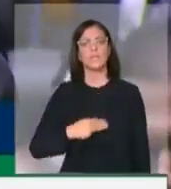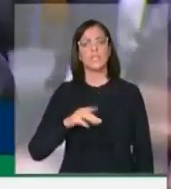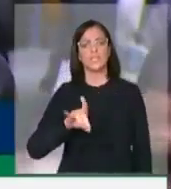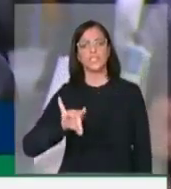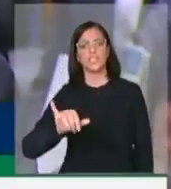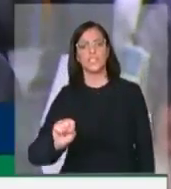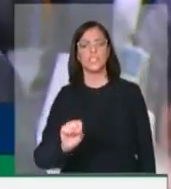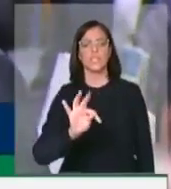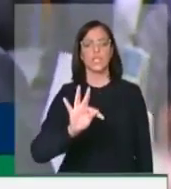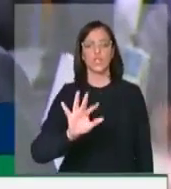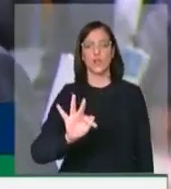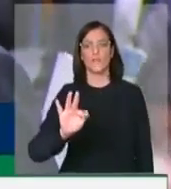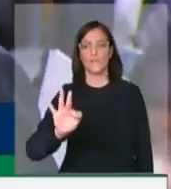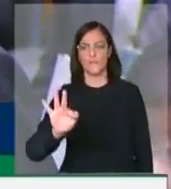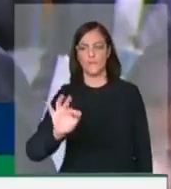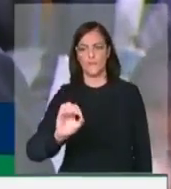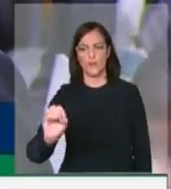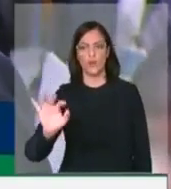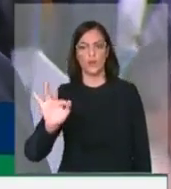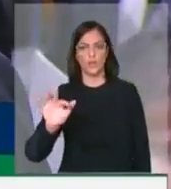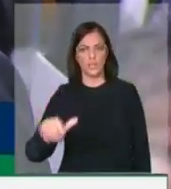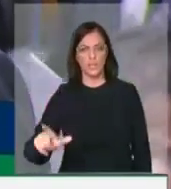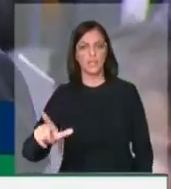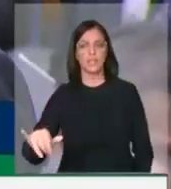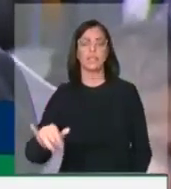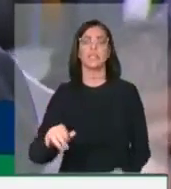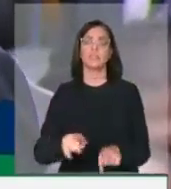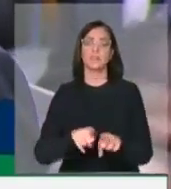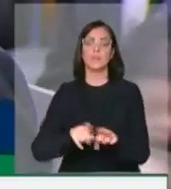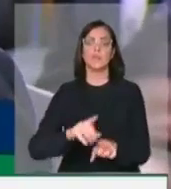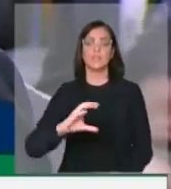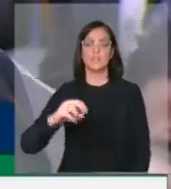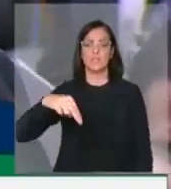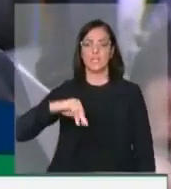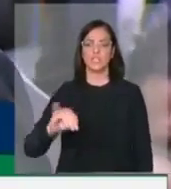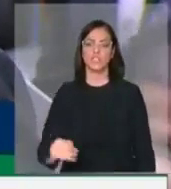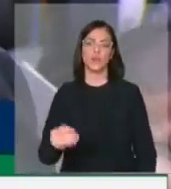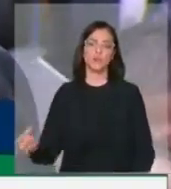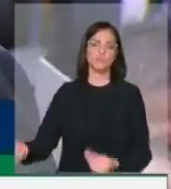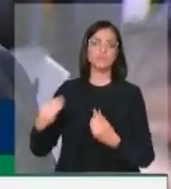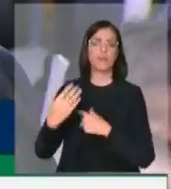de trabalho do CNJ que trazem essas contribuições qualificadas